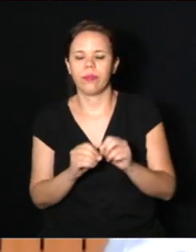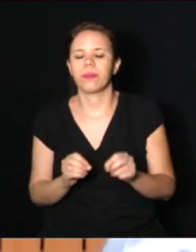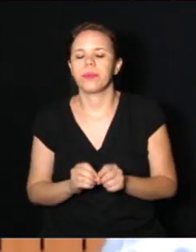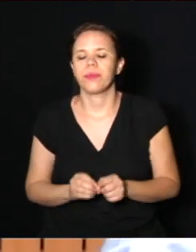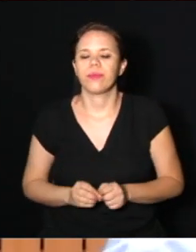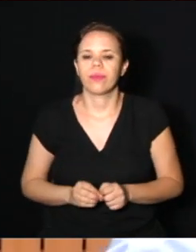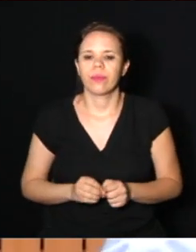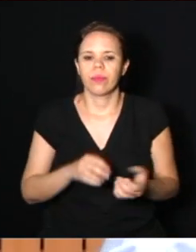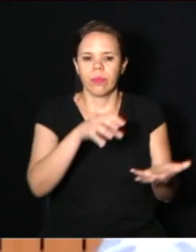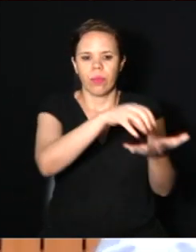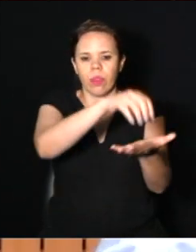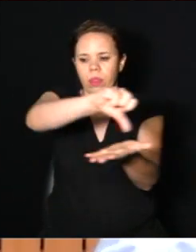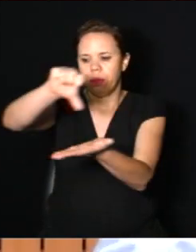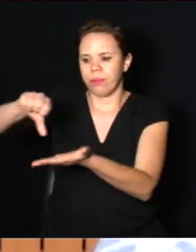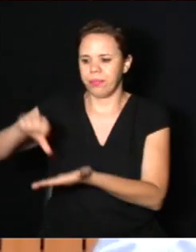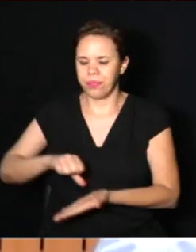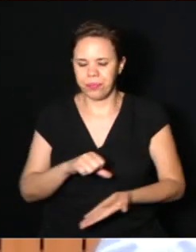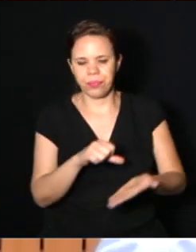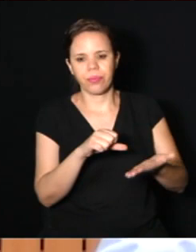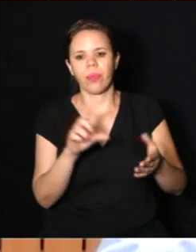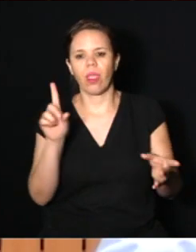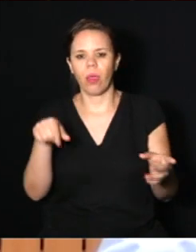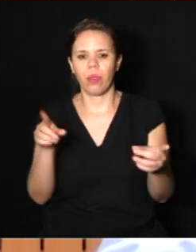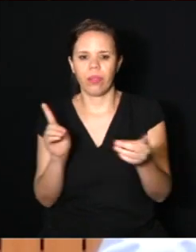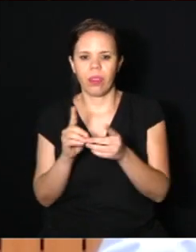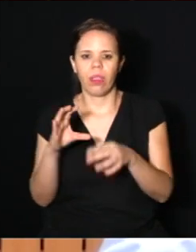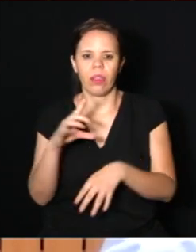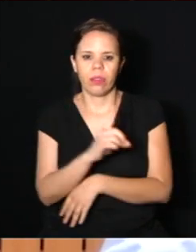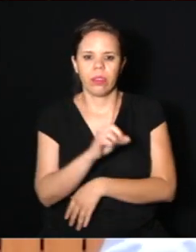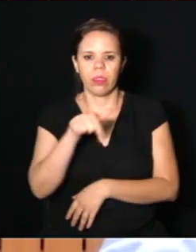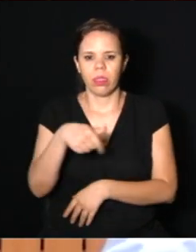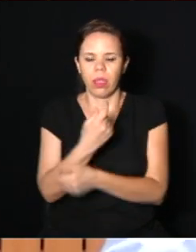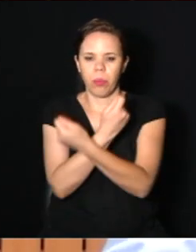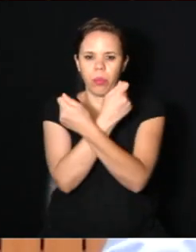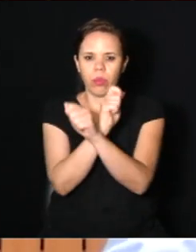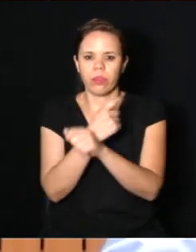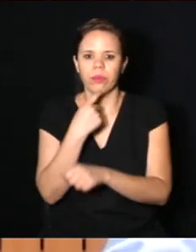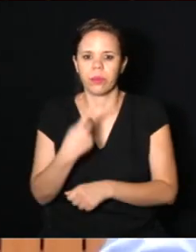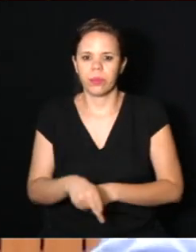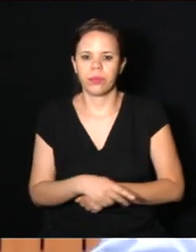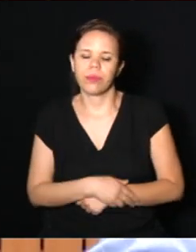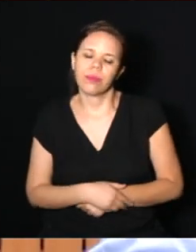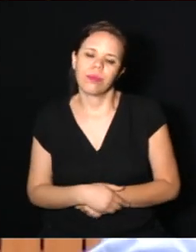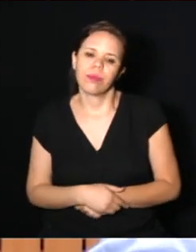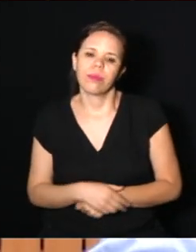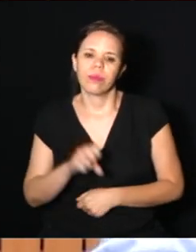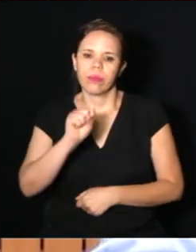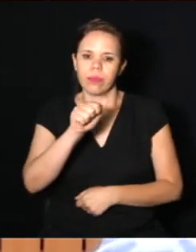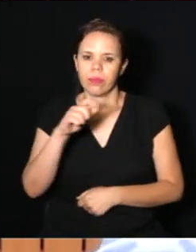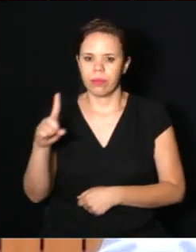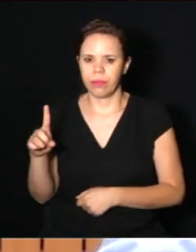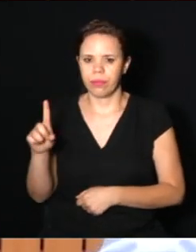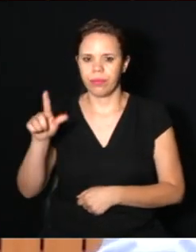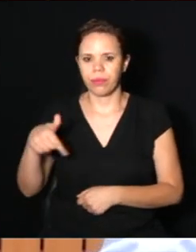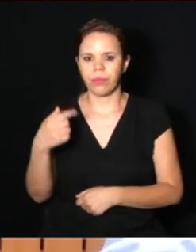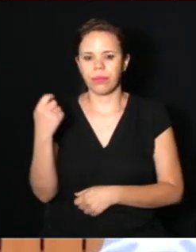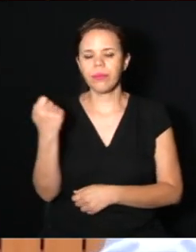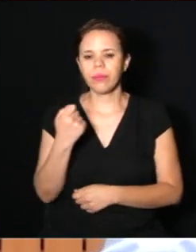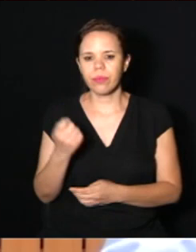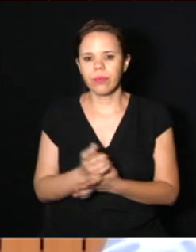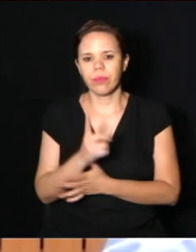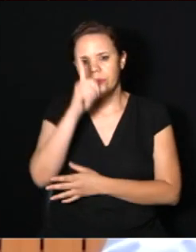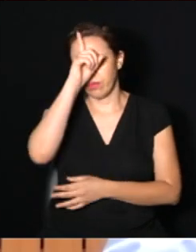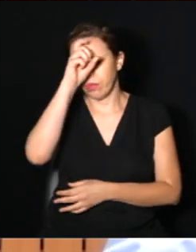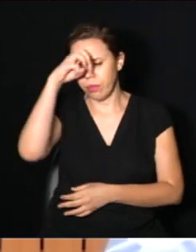Noroeste é um serviço que quem coordena é a PUC de Campinas, o SAD Sul sempre foi sediado no Mário Gatti,